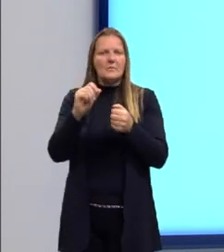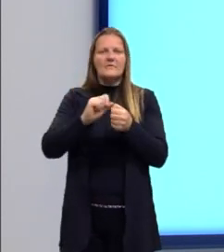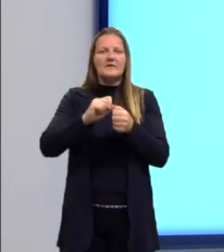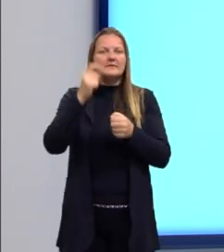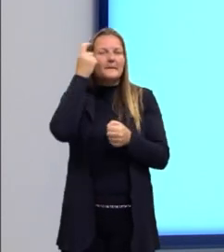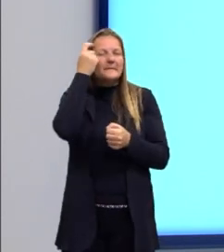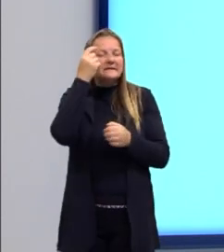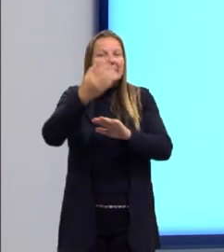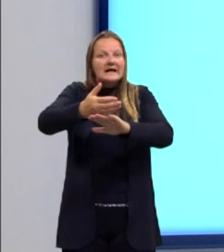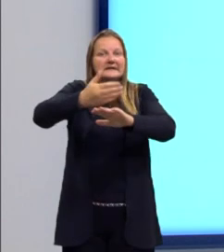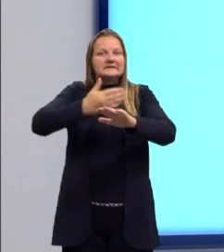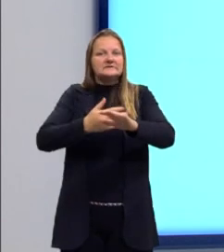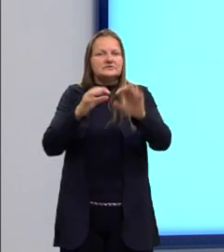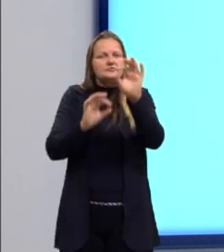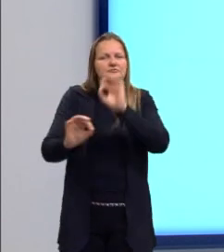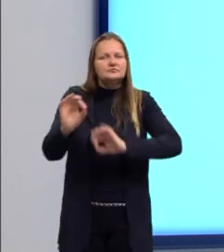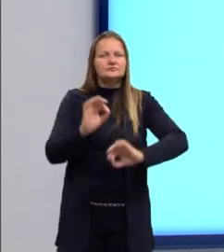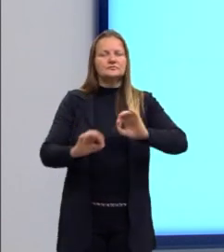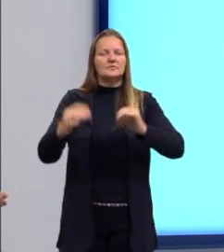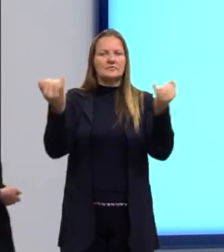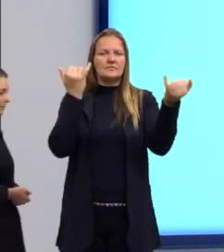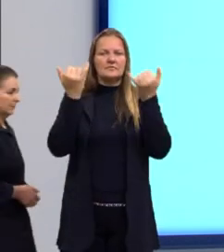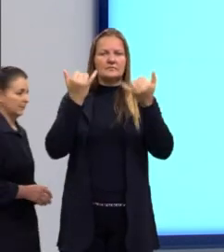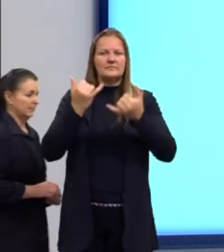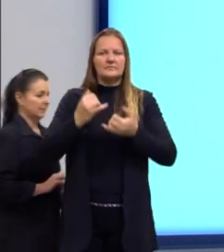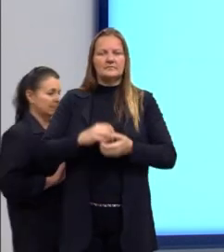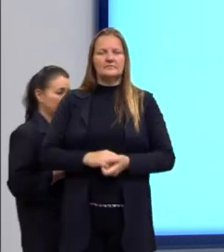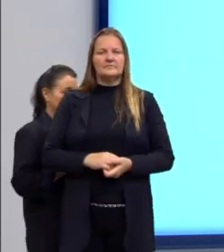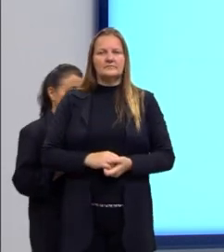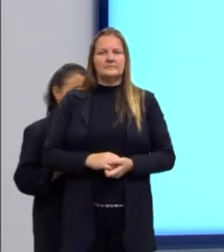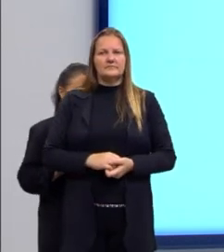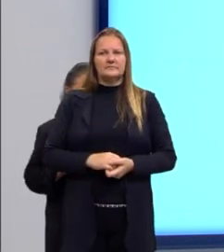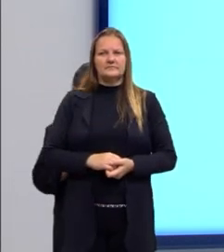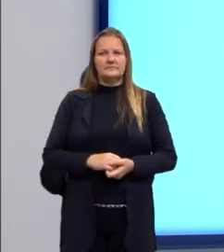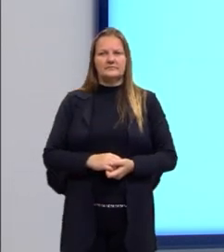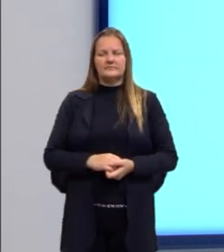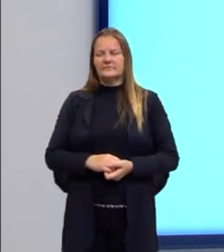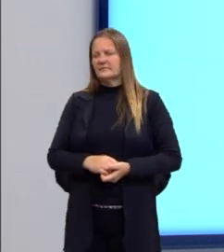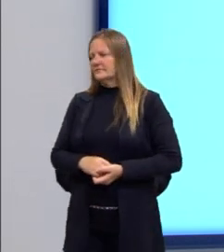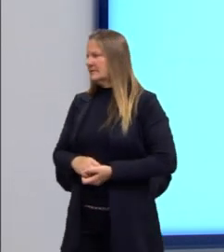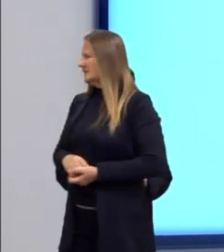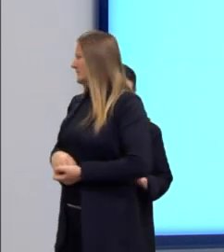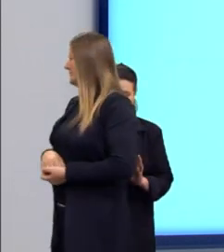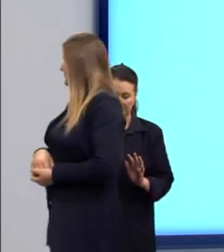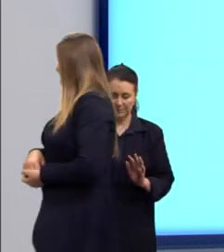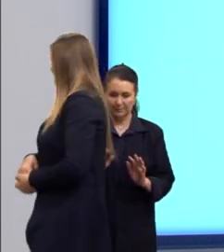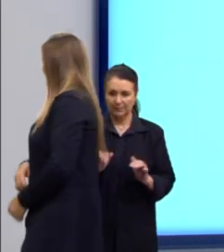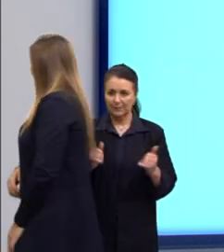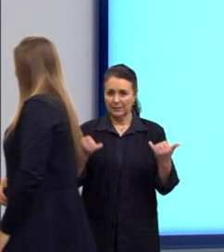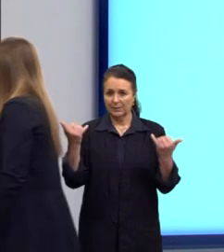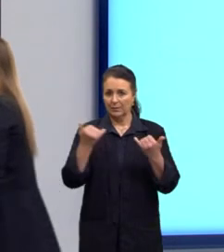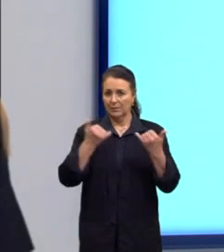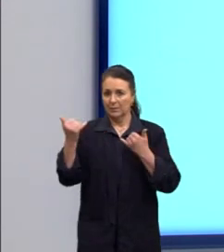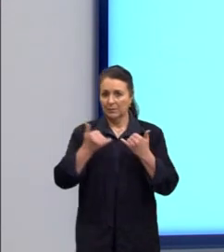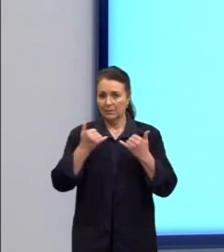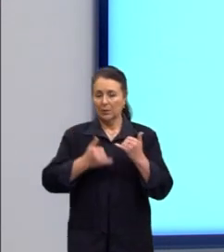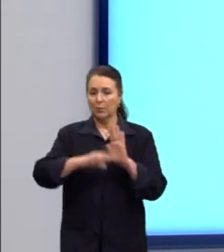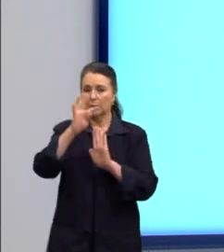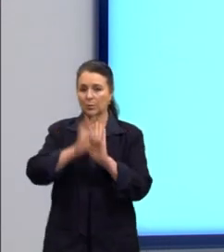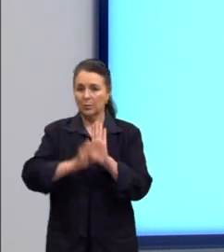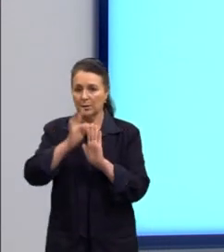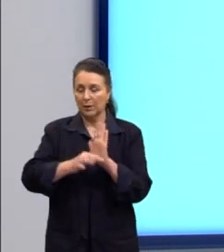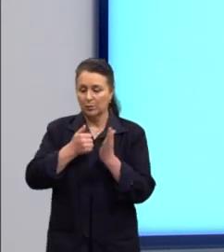é que eu vou fazer como é que eu vou organizar as informações eu tenho várias informações nos textos de apoio eu preciso selecionar as informações